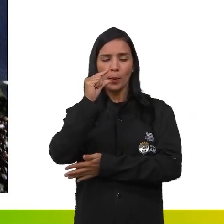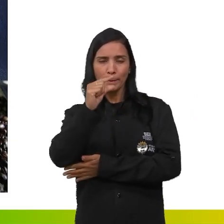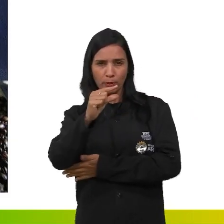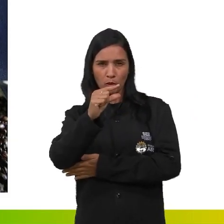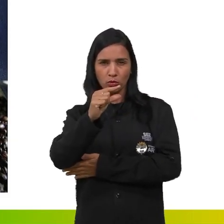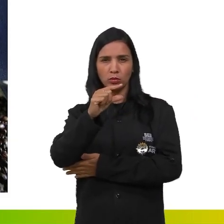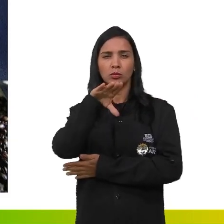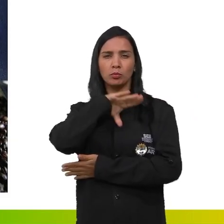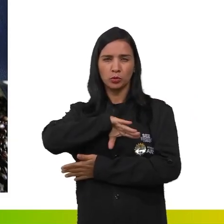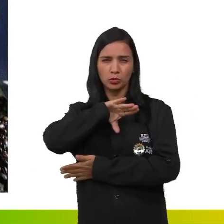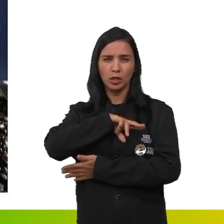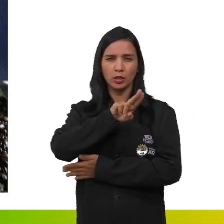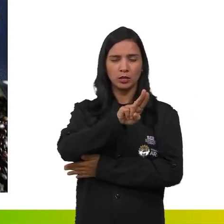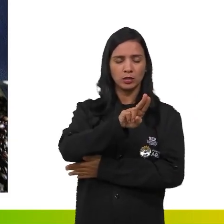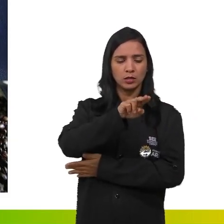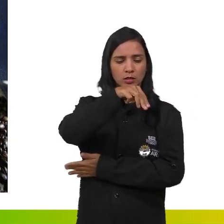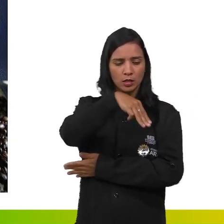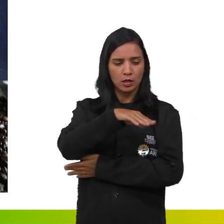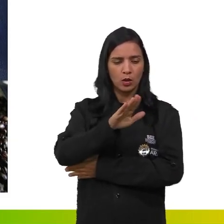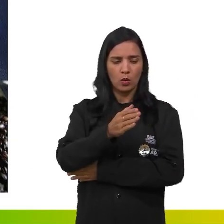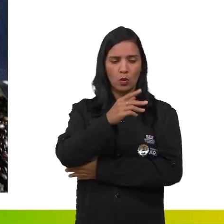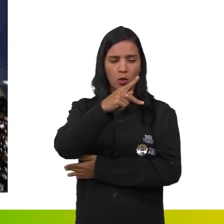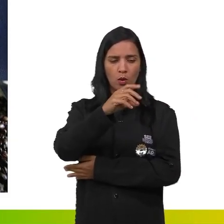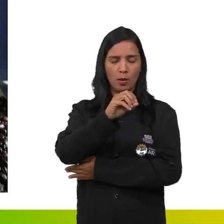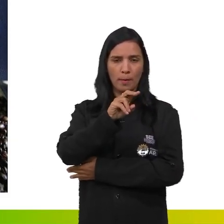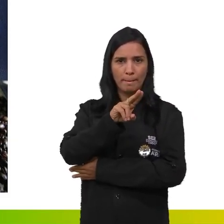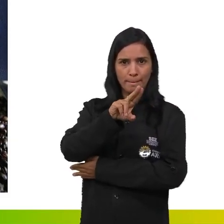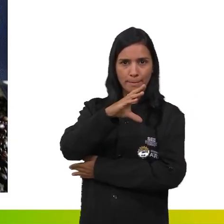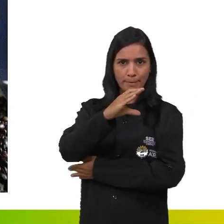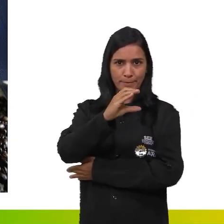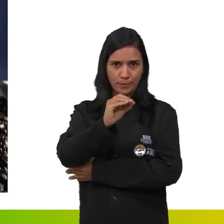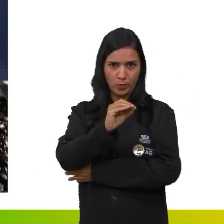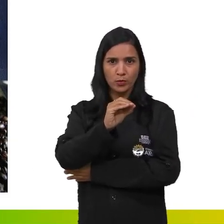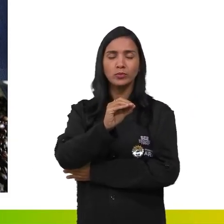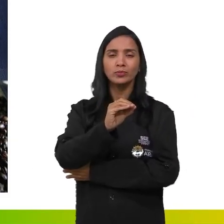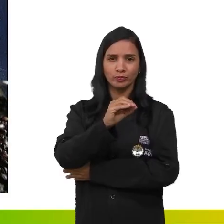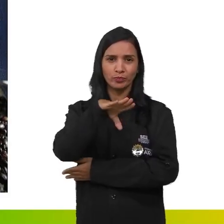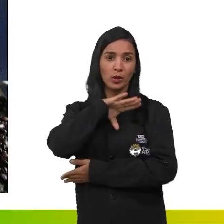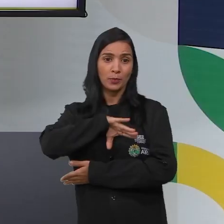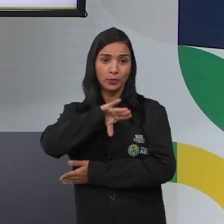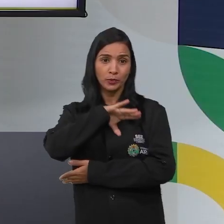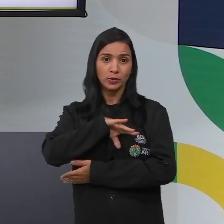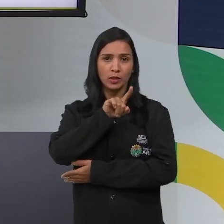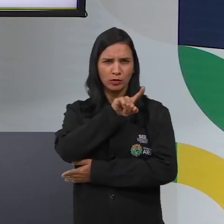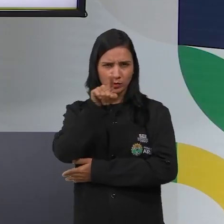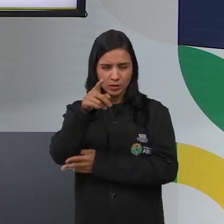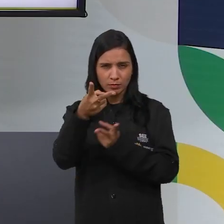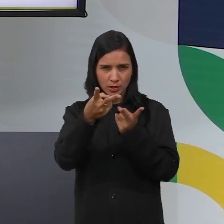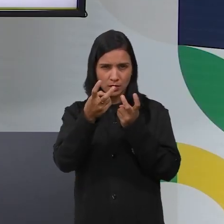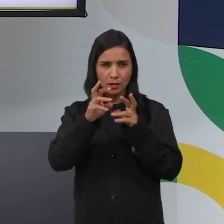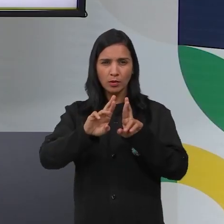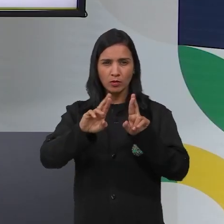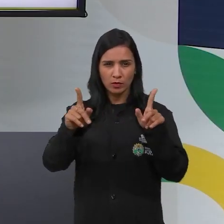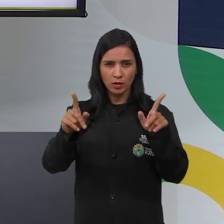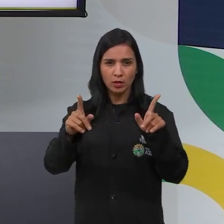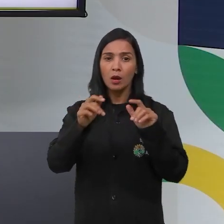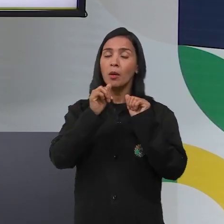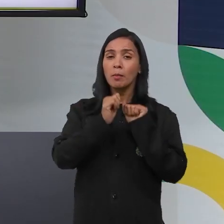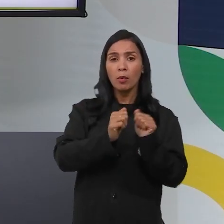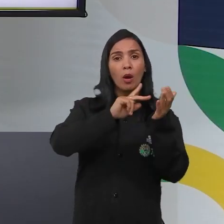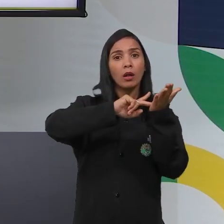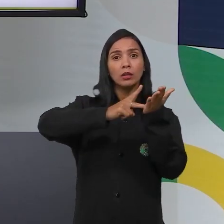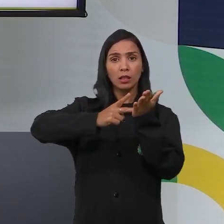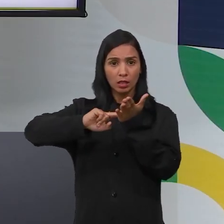pouco. Observaram essa pequena diferença? Anteriormente, eu falei para vocês que ela também pode ser